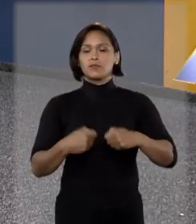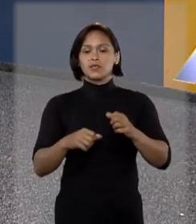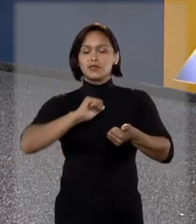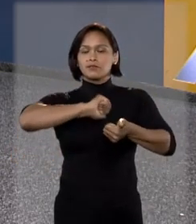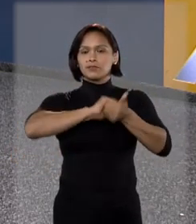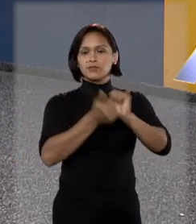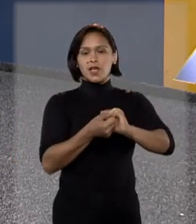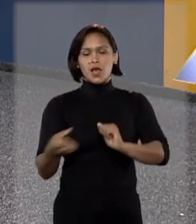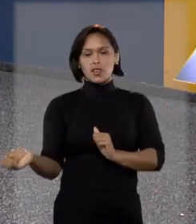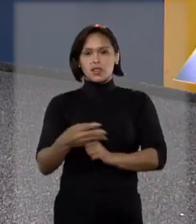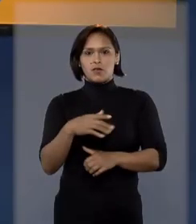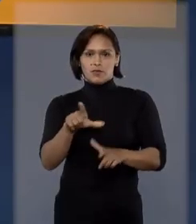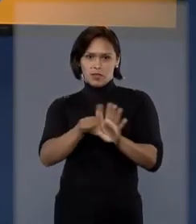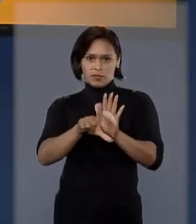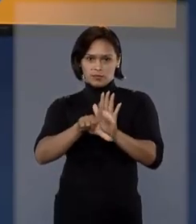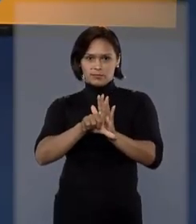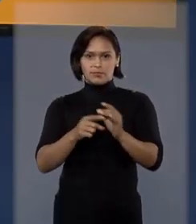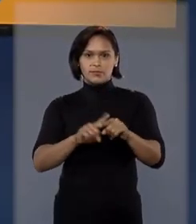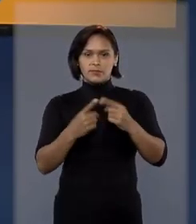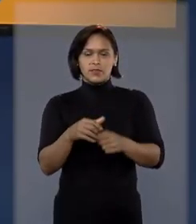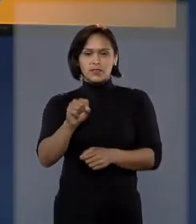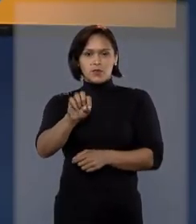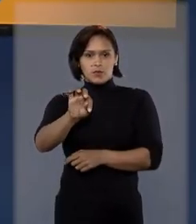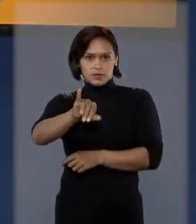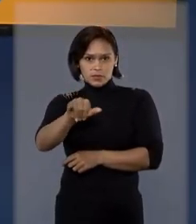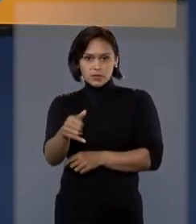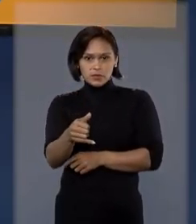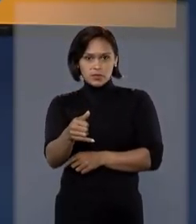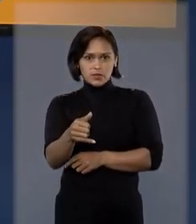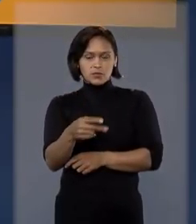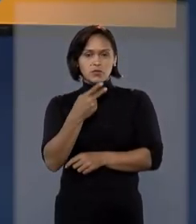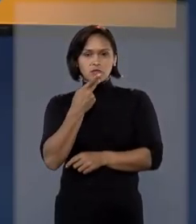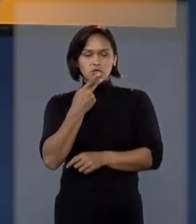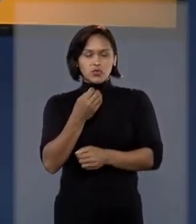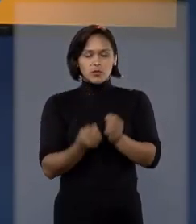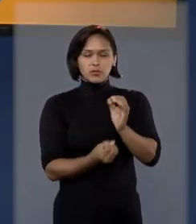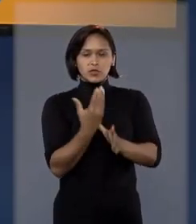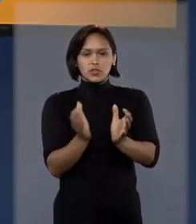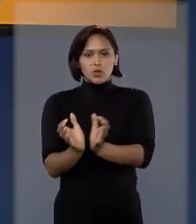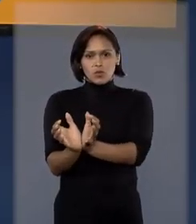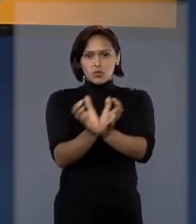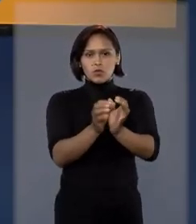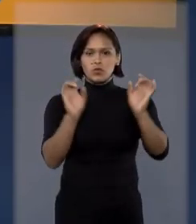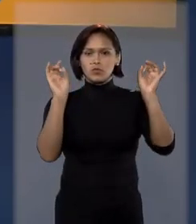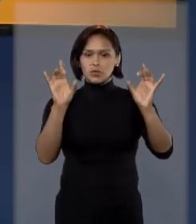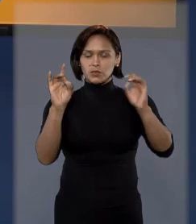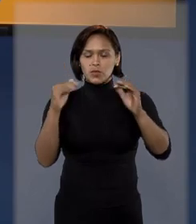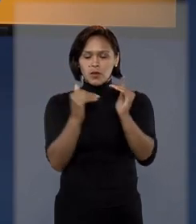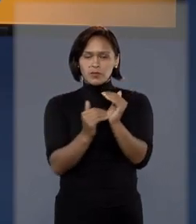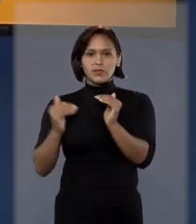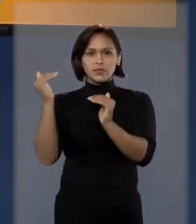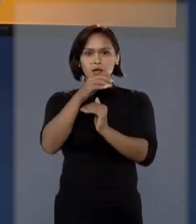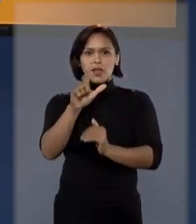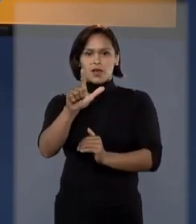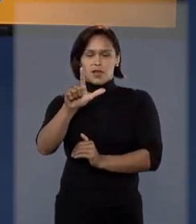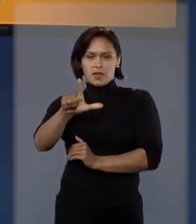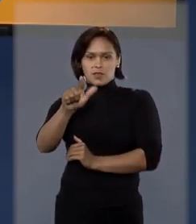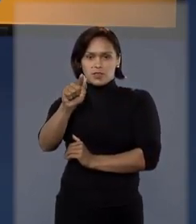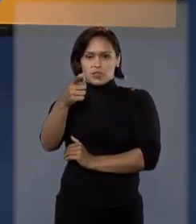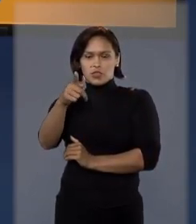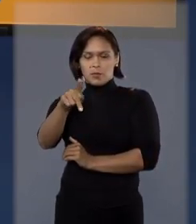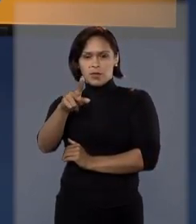se adequar à nova lei. Por isso, o Superior Tribunal de Justiça criou uma comissão para implementar a